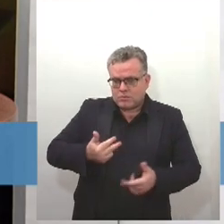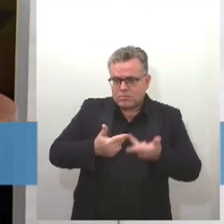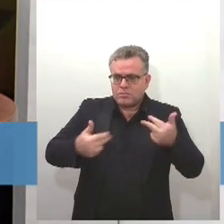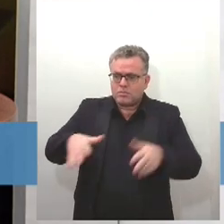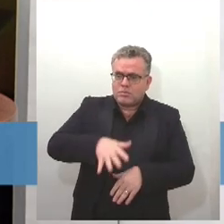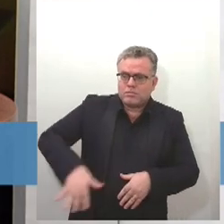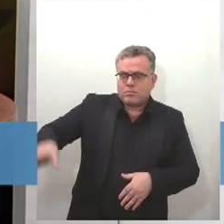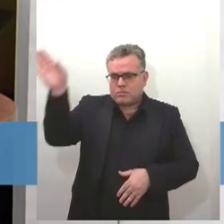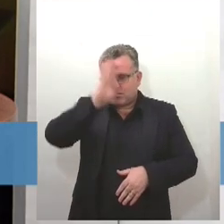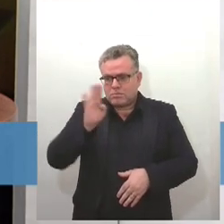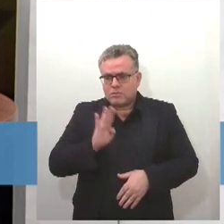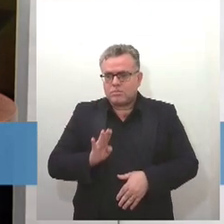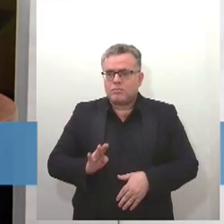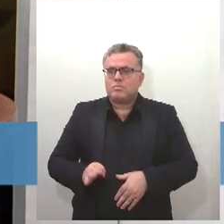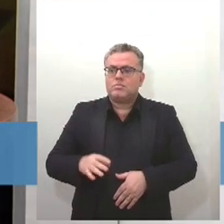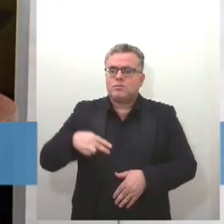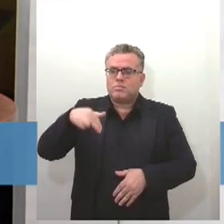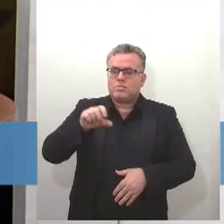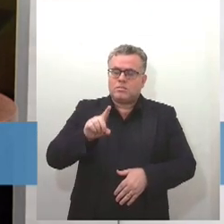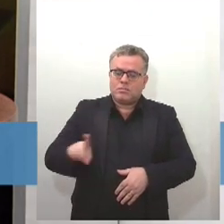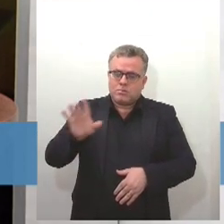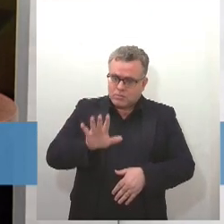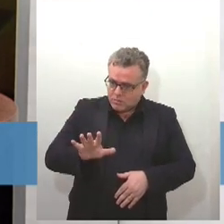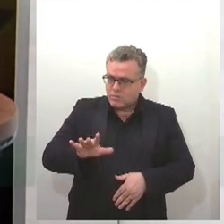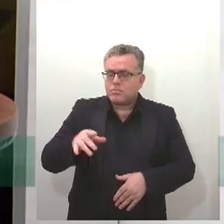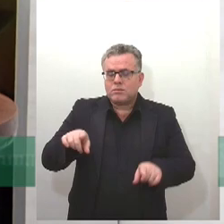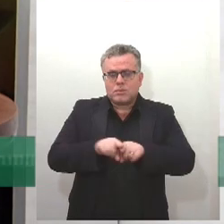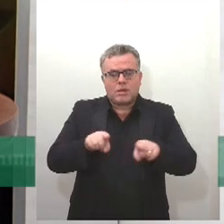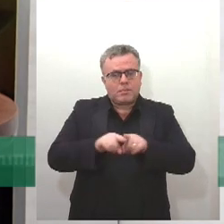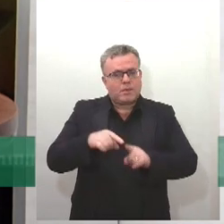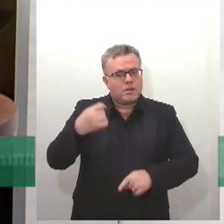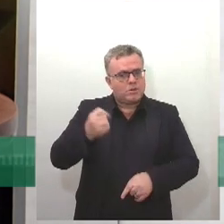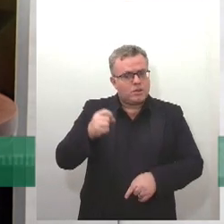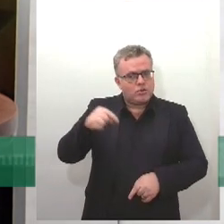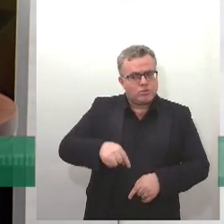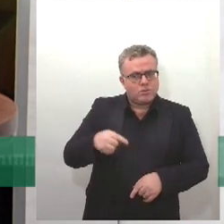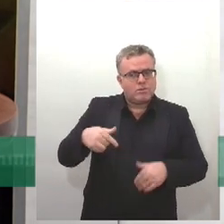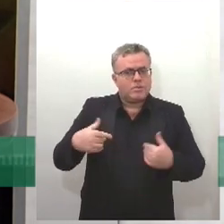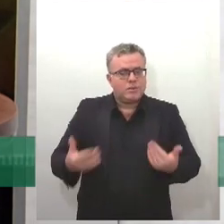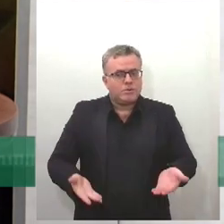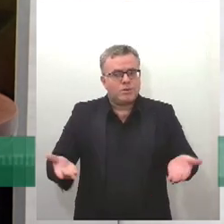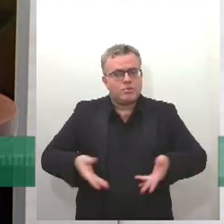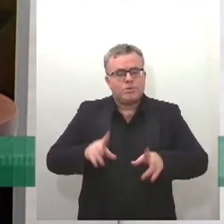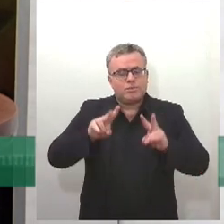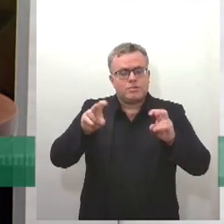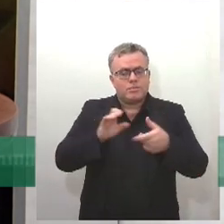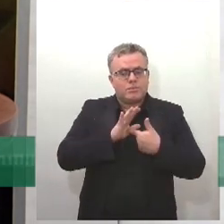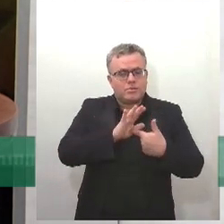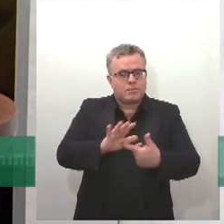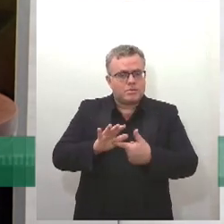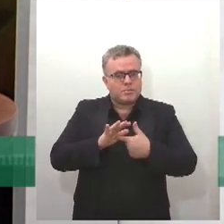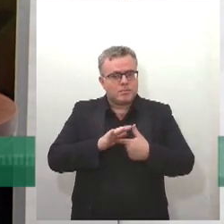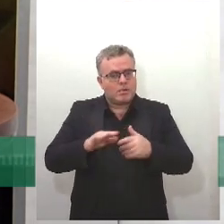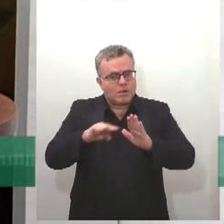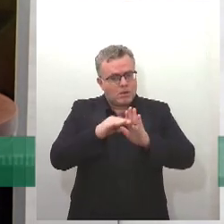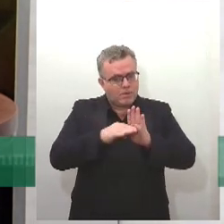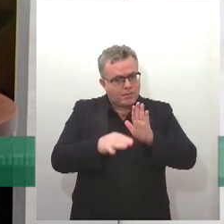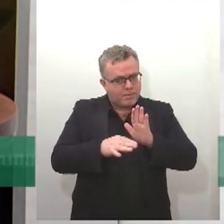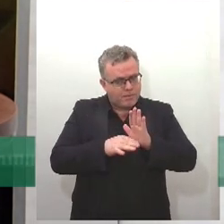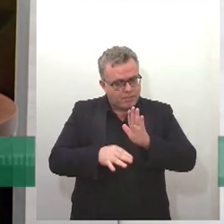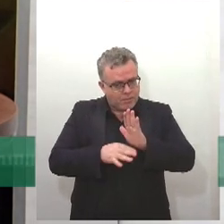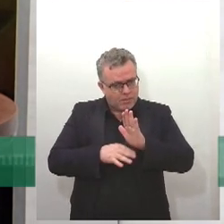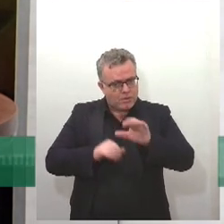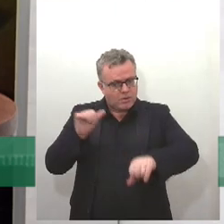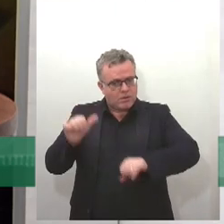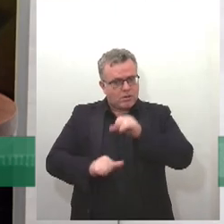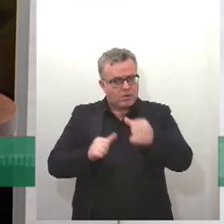locais eu sou Aline Braga e o tema de hoje é a regulamentação da reforma tributária E aí